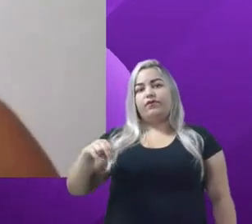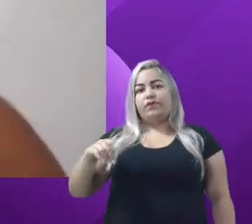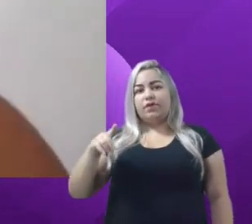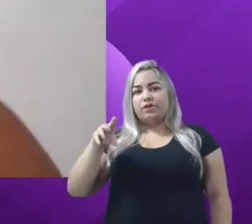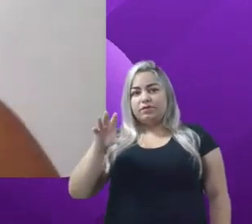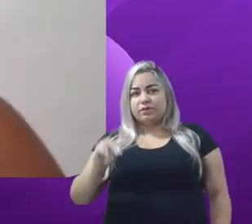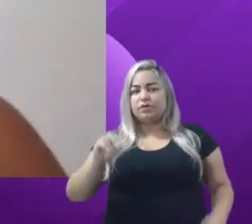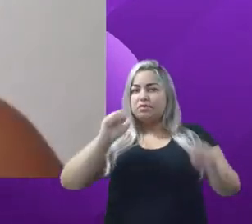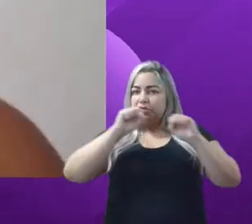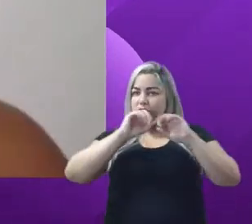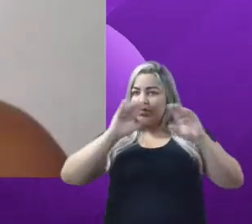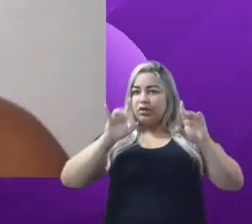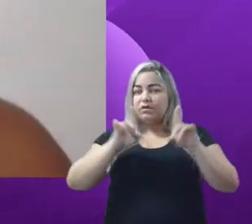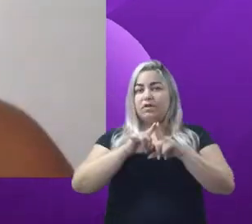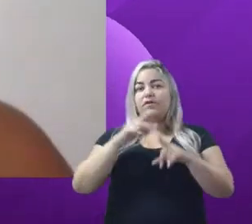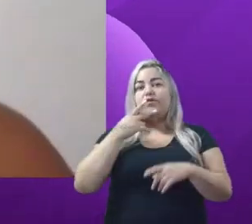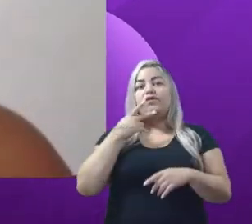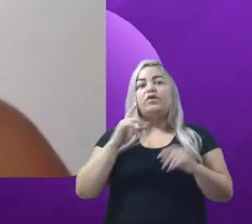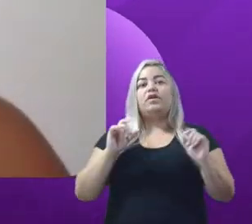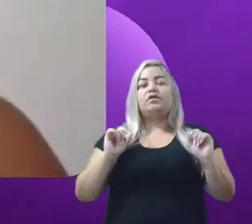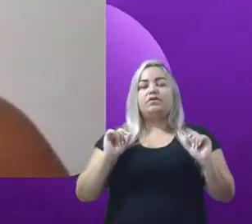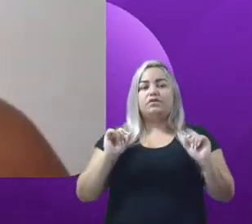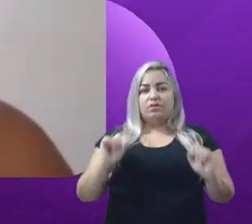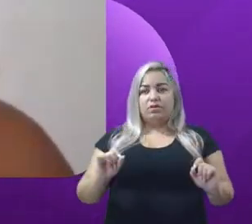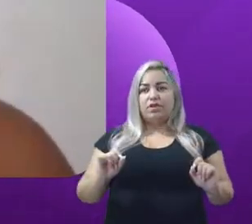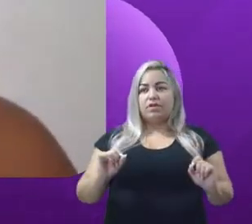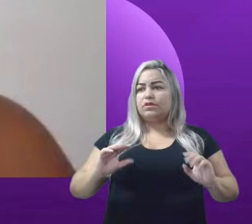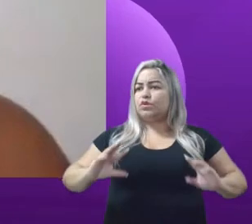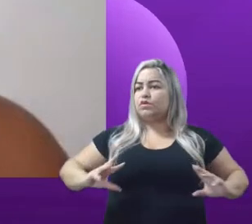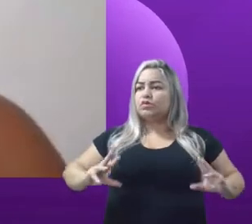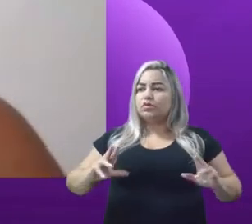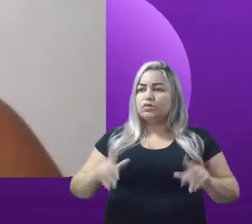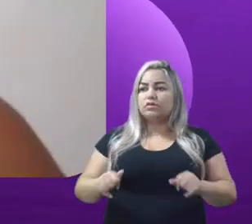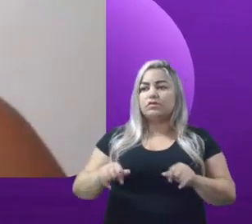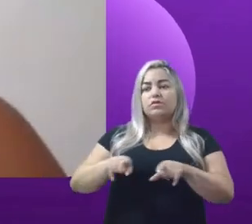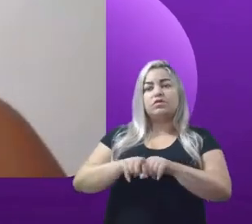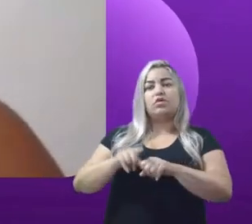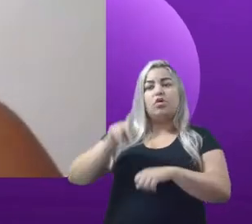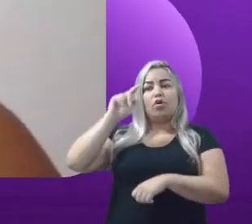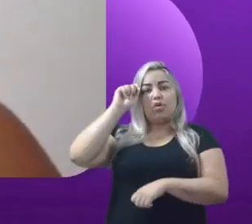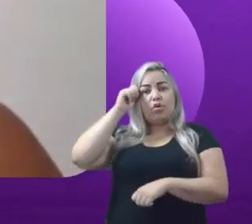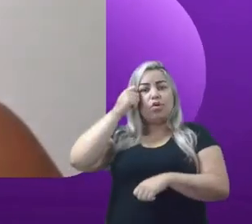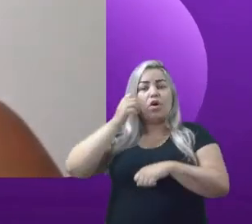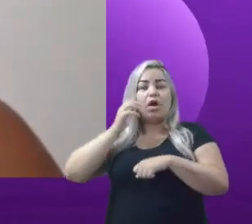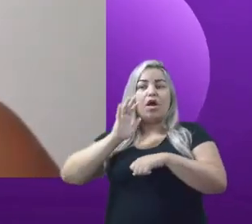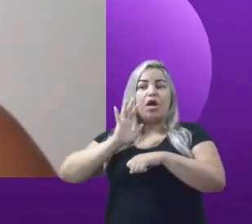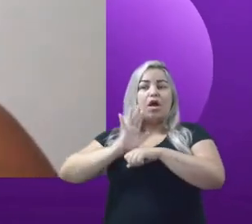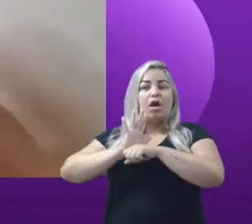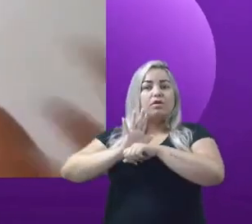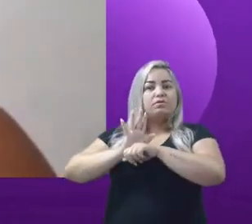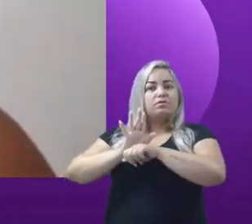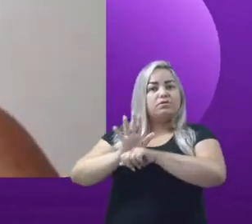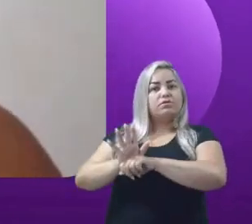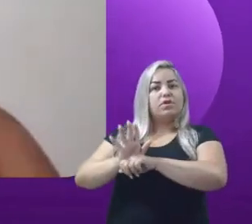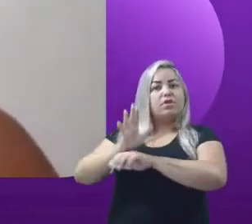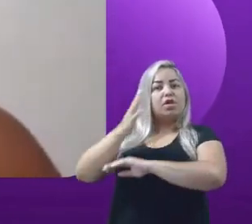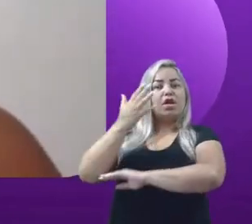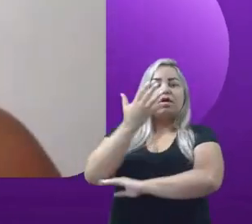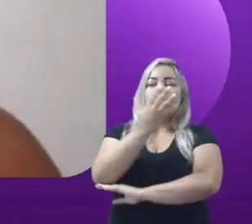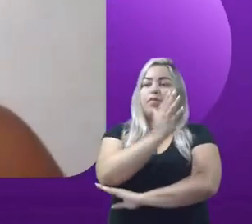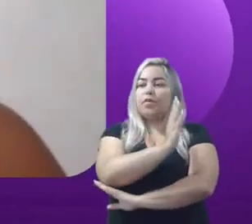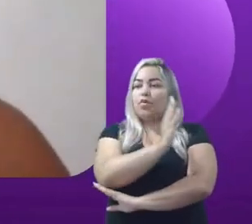né? Na verdade, o que ele está falando, né, tem tudo a ver com racismo ambiental, né? Quando a gente está